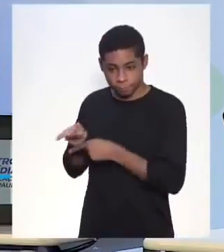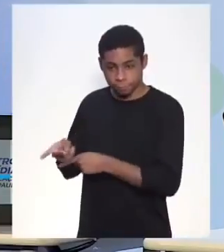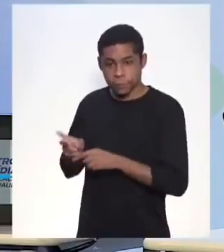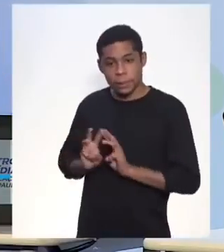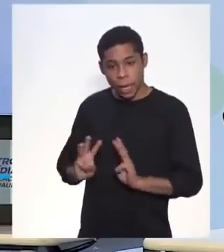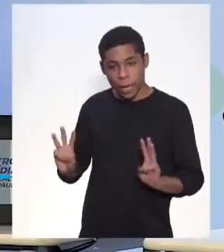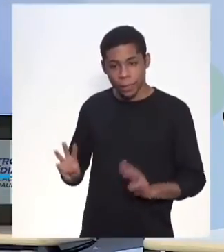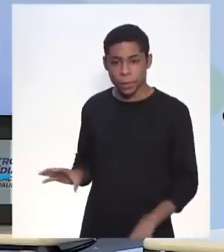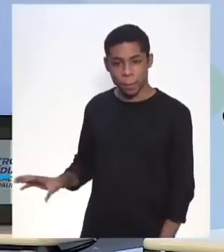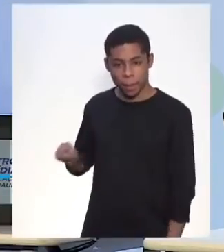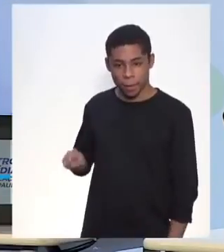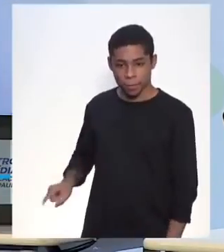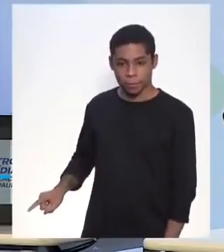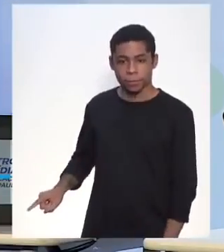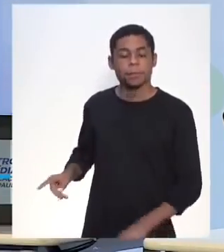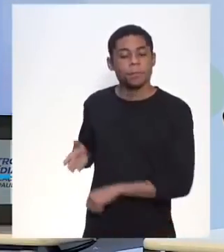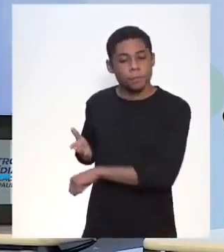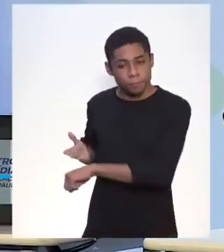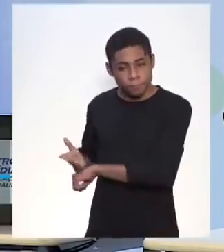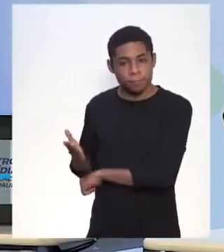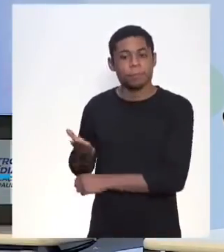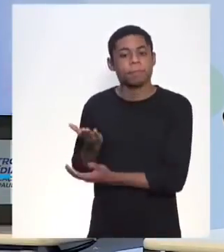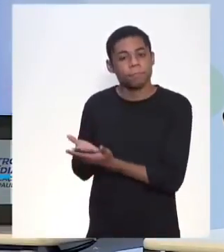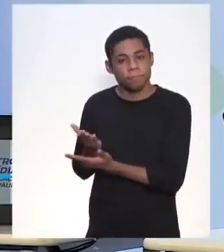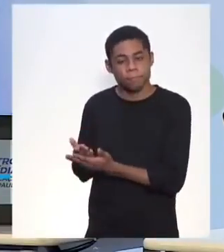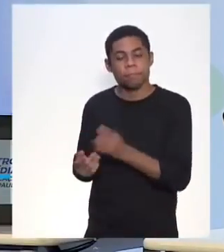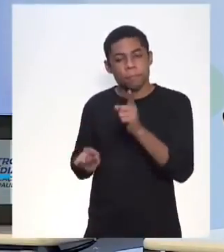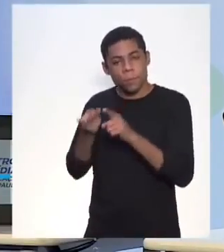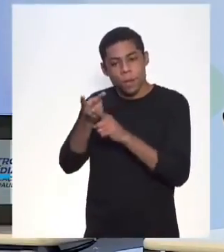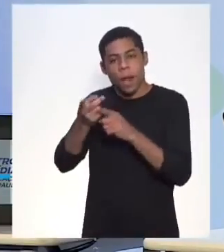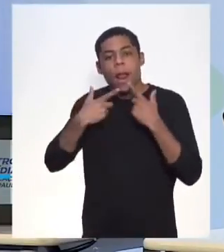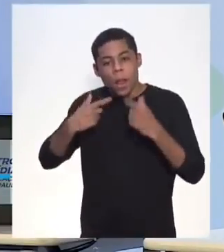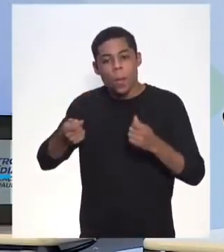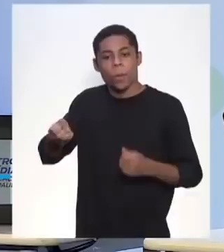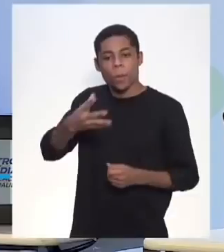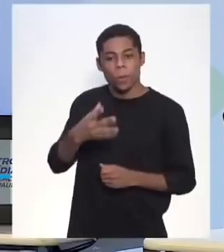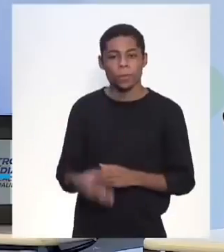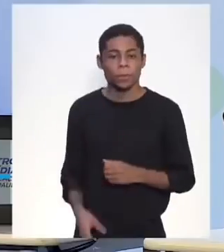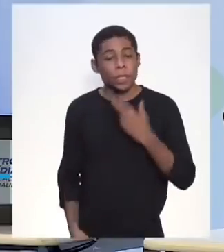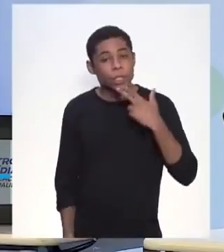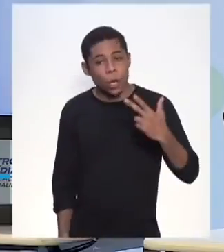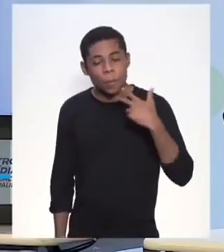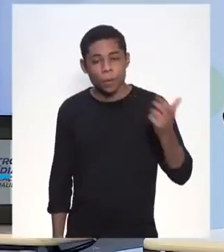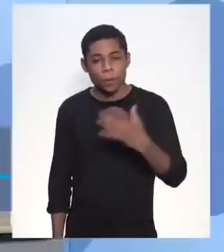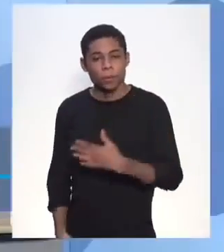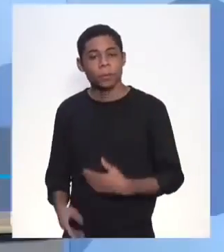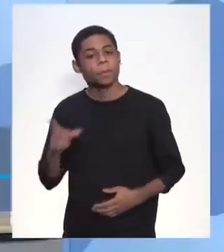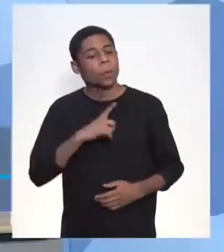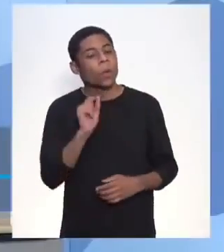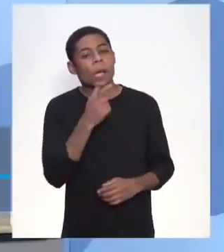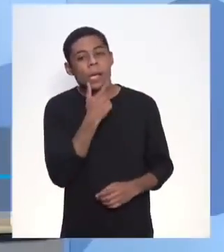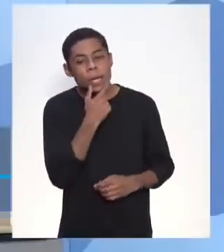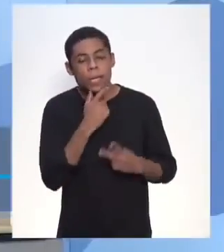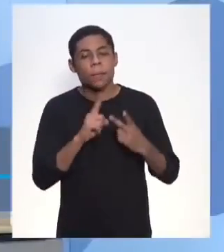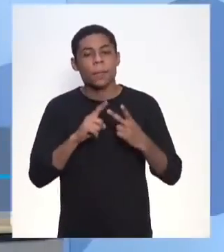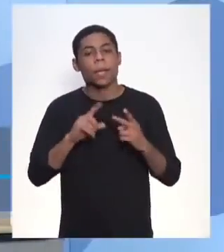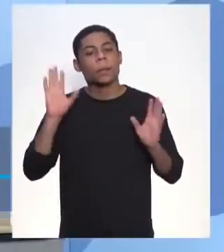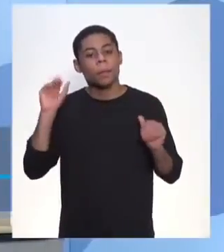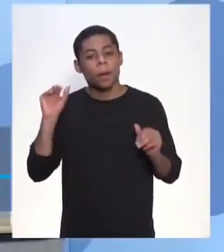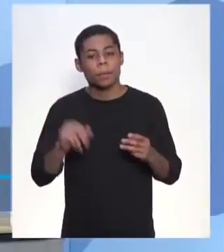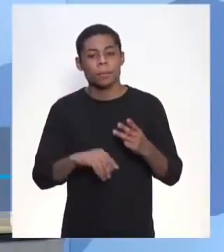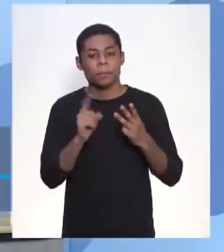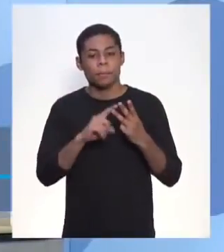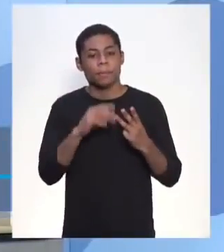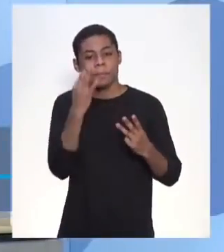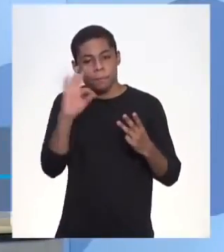Tenta copiar isso aí, acessa e vai procurar um idioma novo. O que eles têm lá, Ed? Vamos lá. English, espanhol,